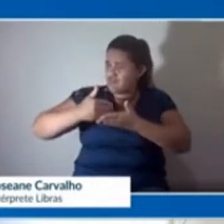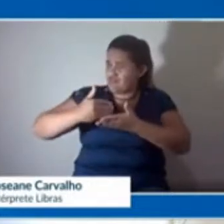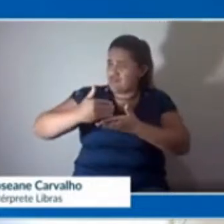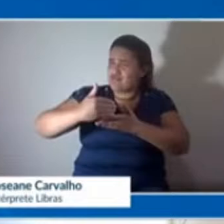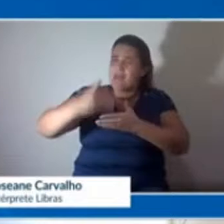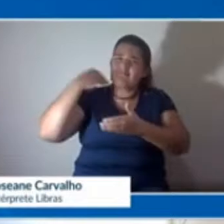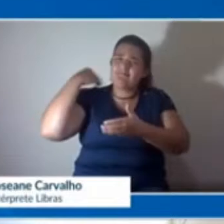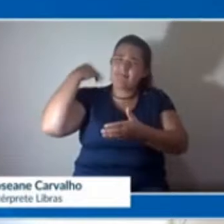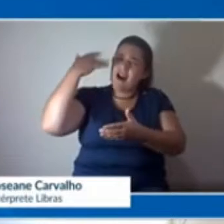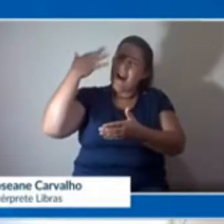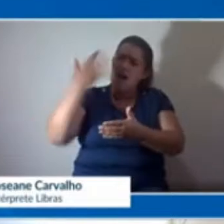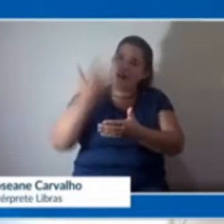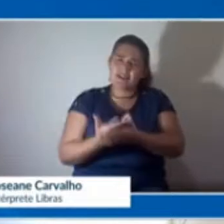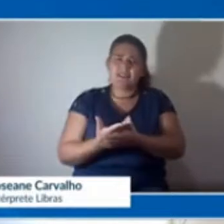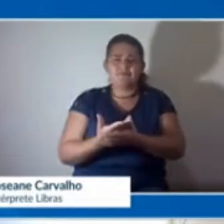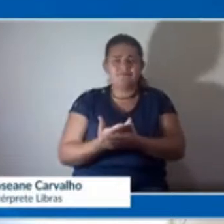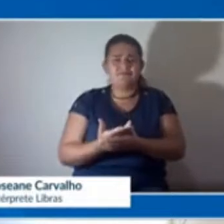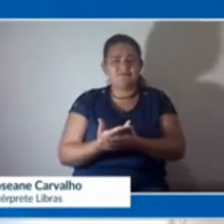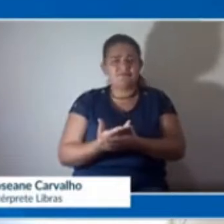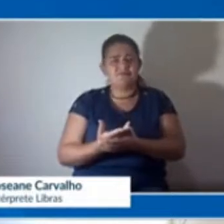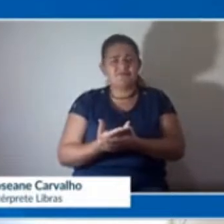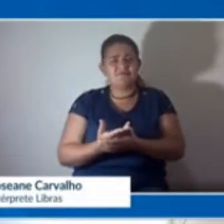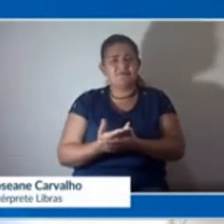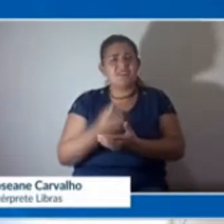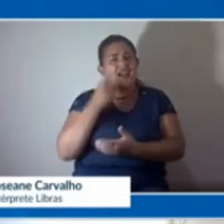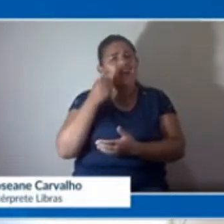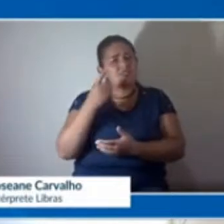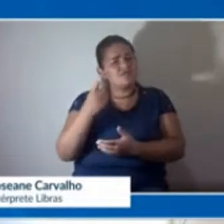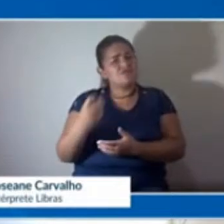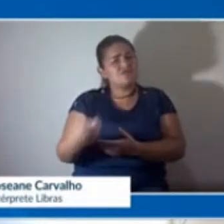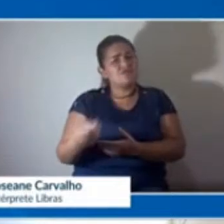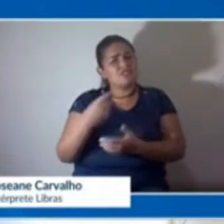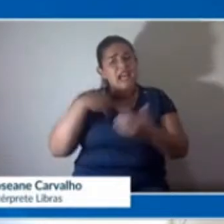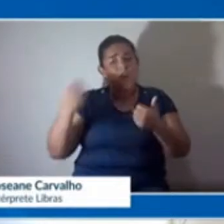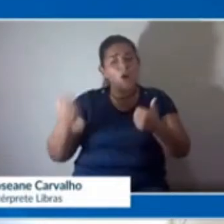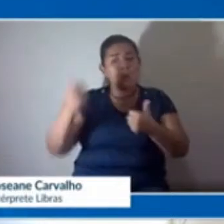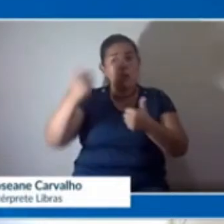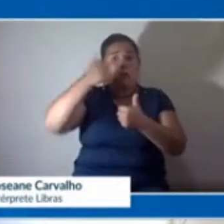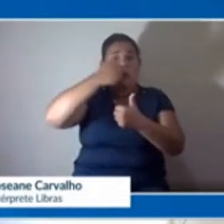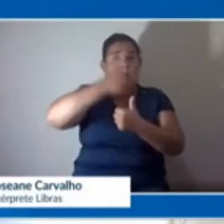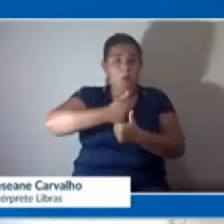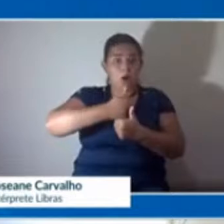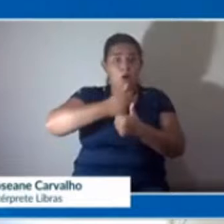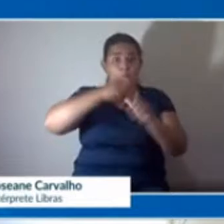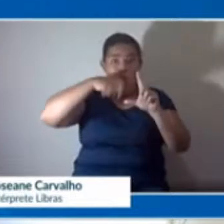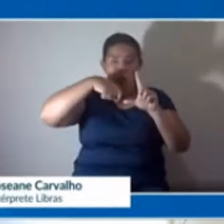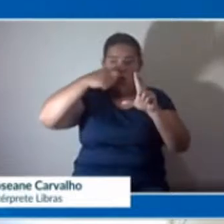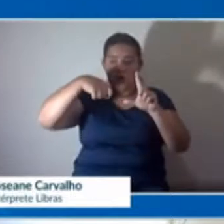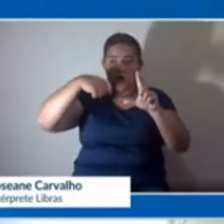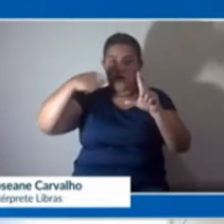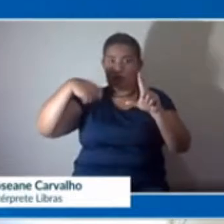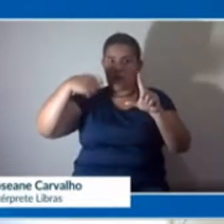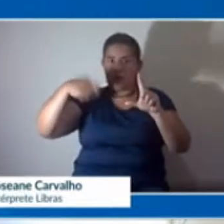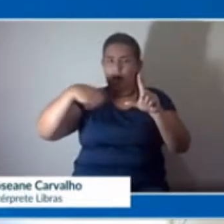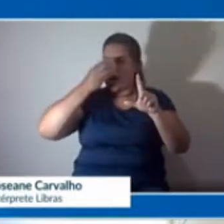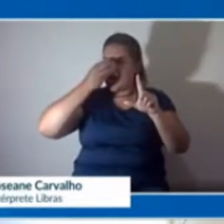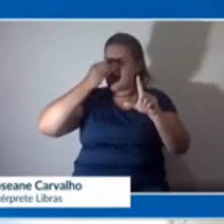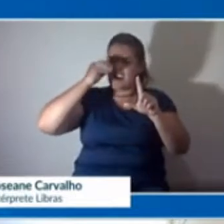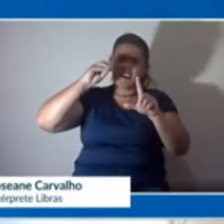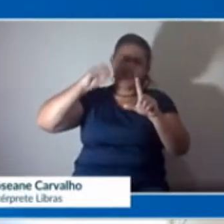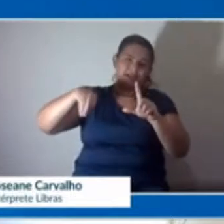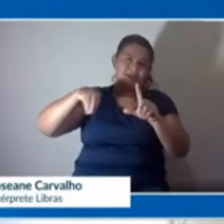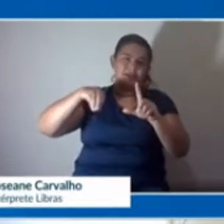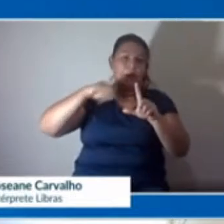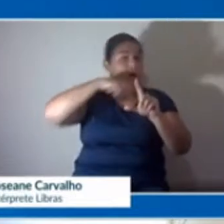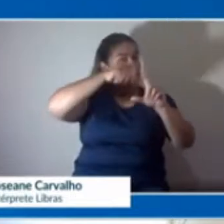trata de história, fala uma coisa interessante: substituamos o cameraman ignorante por camera ladies.